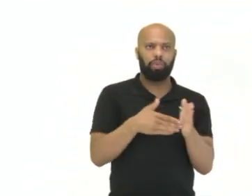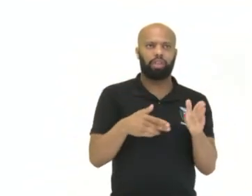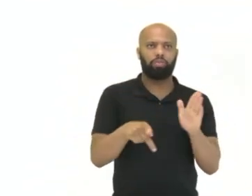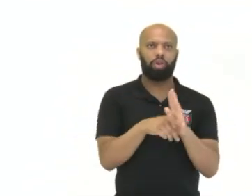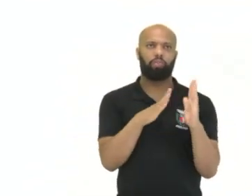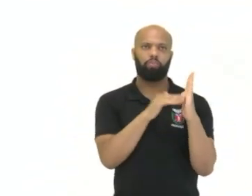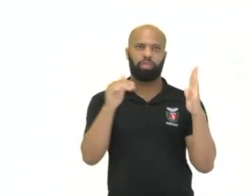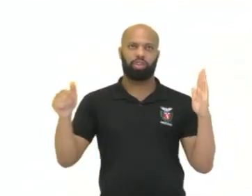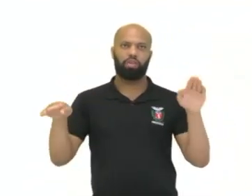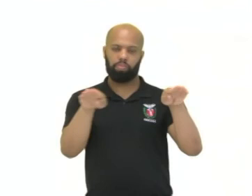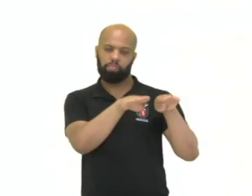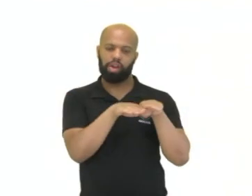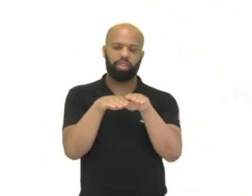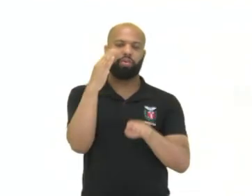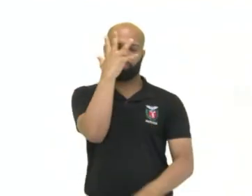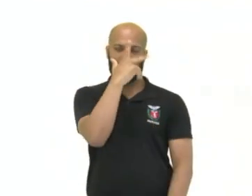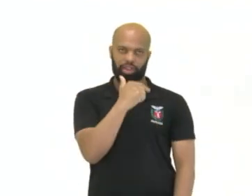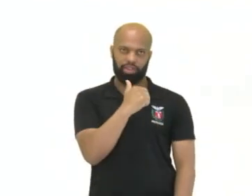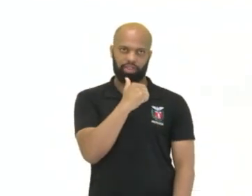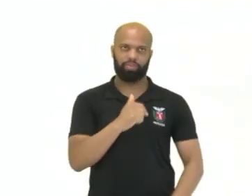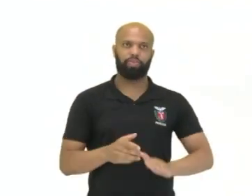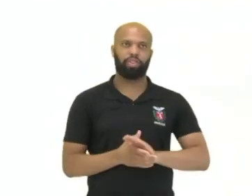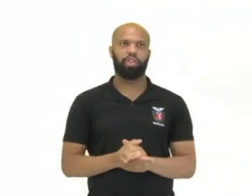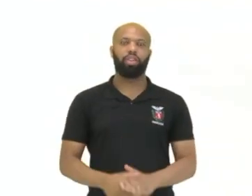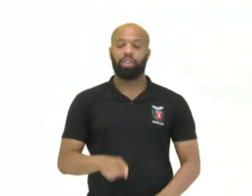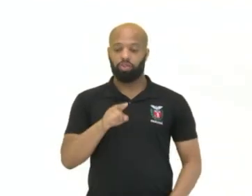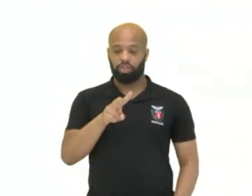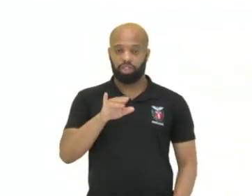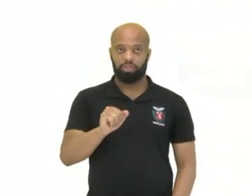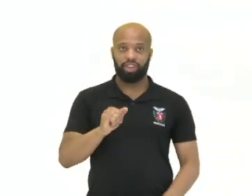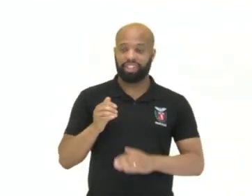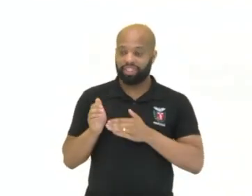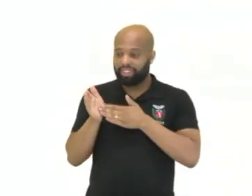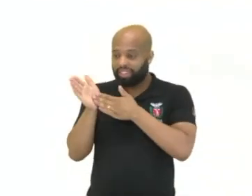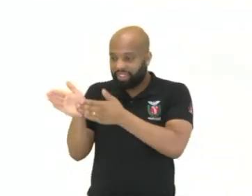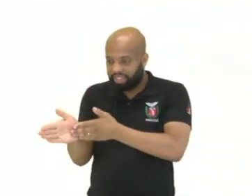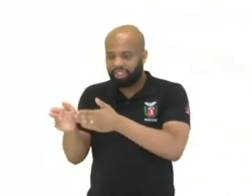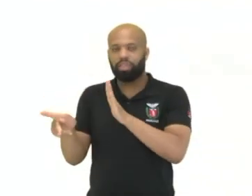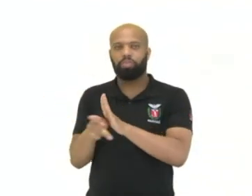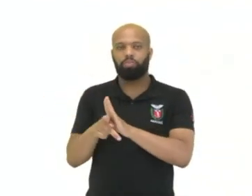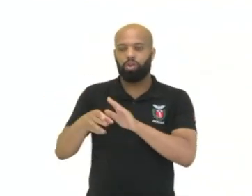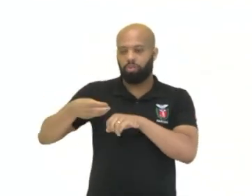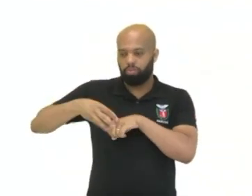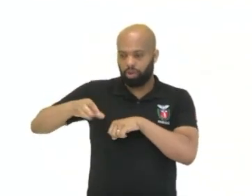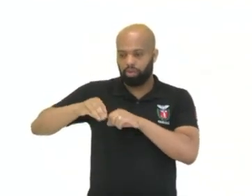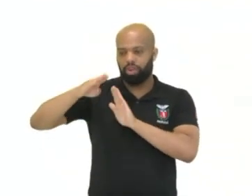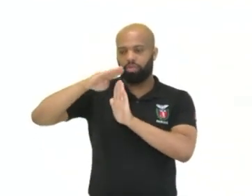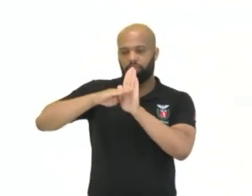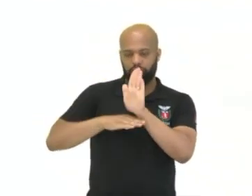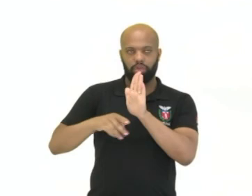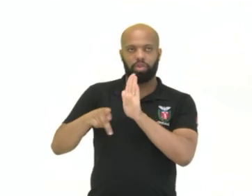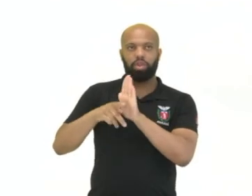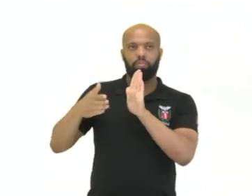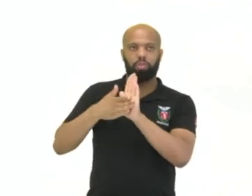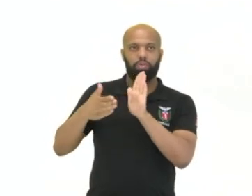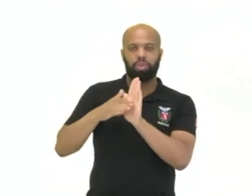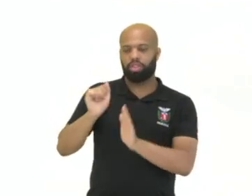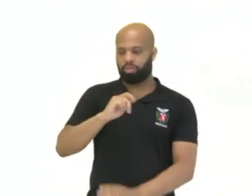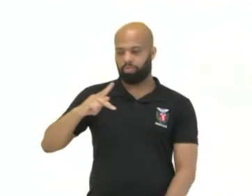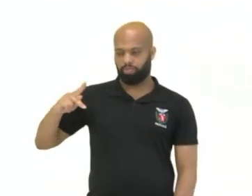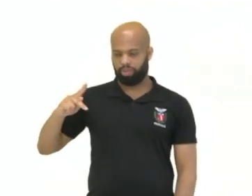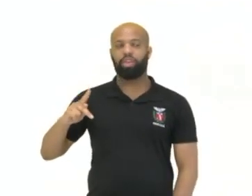da Estética e do Padrão de Beleza. Você vai seguir as instruções da proposta no